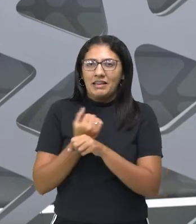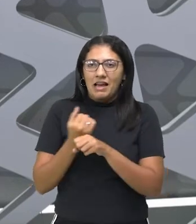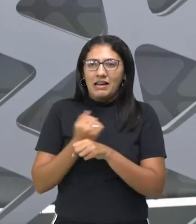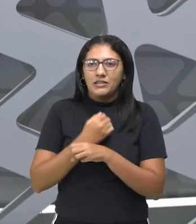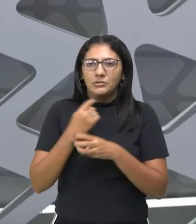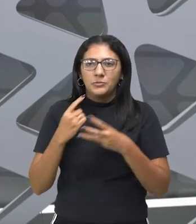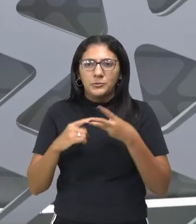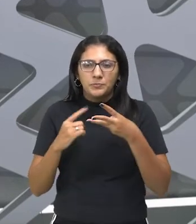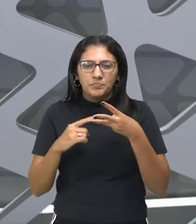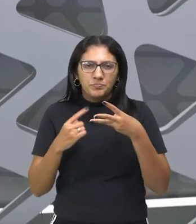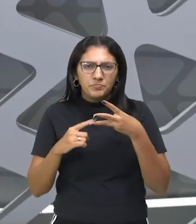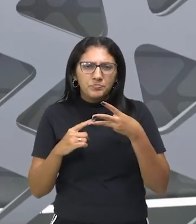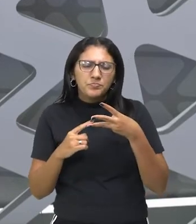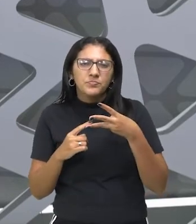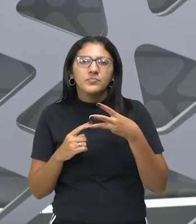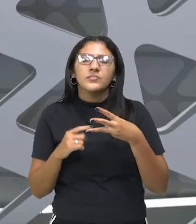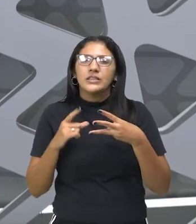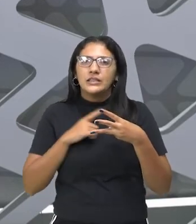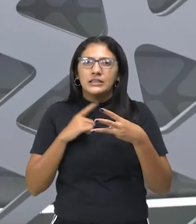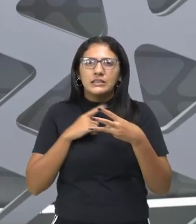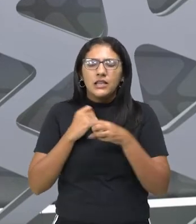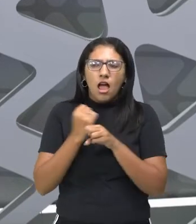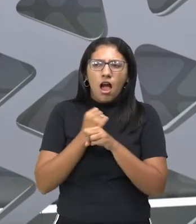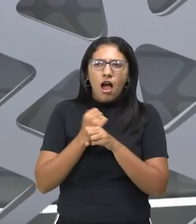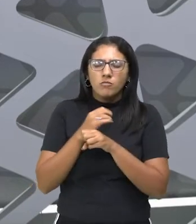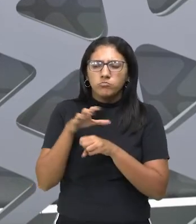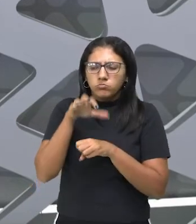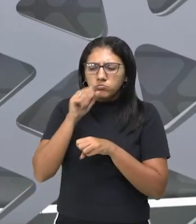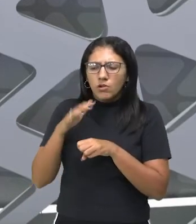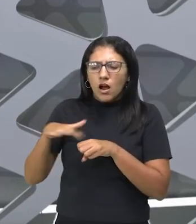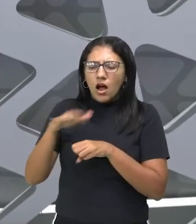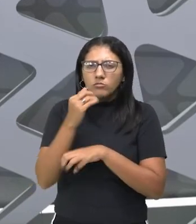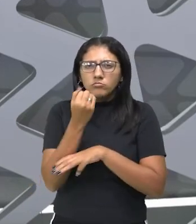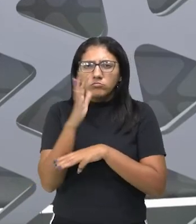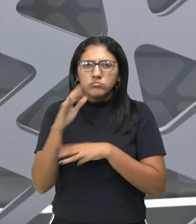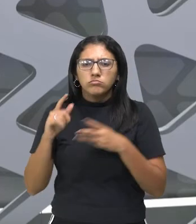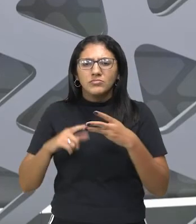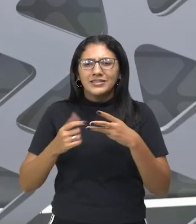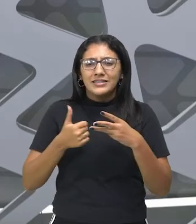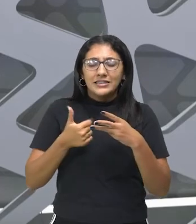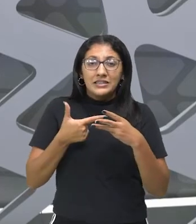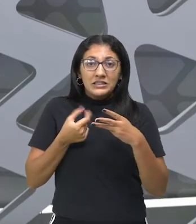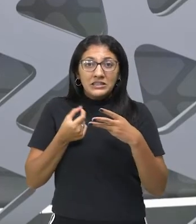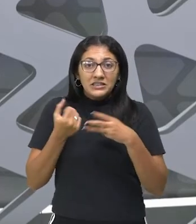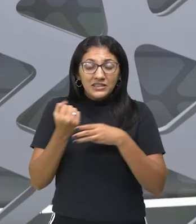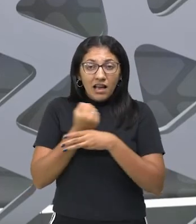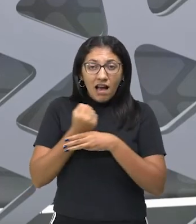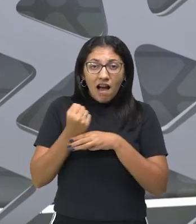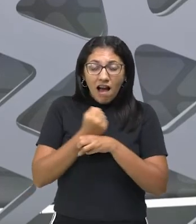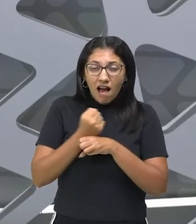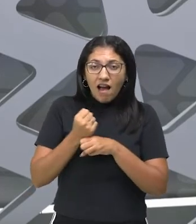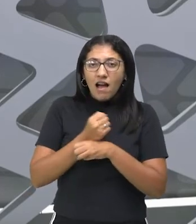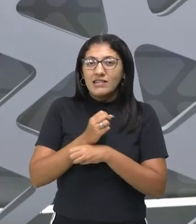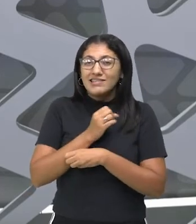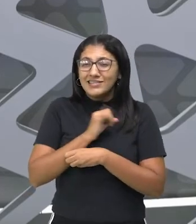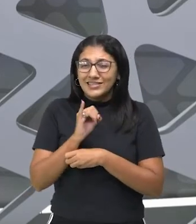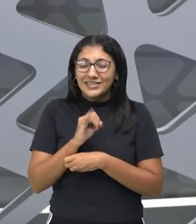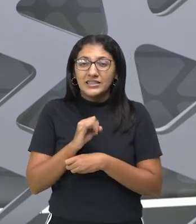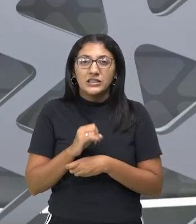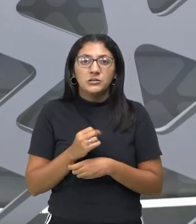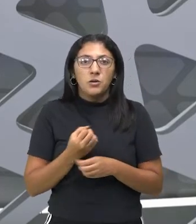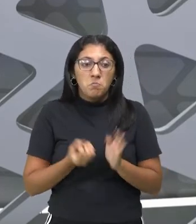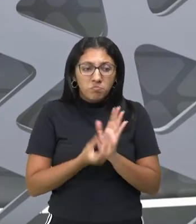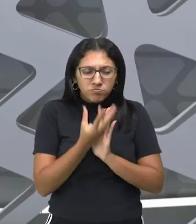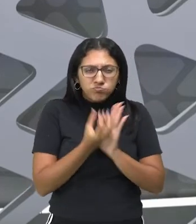o óxido nitroso, ele dura na natureza por cerca de 120 anos. Então, quanto mais a gente produz